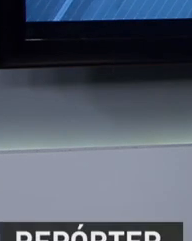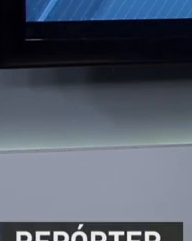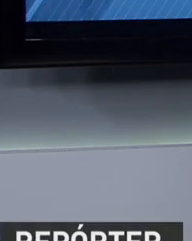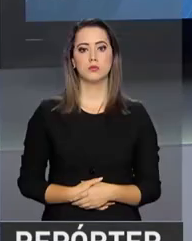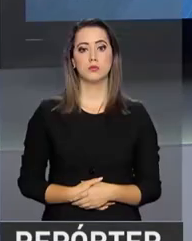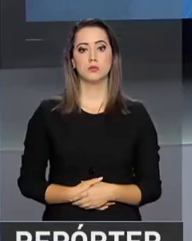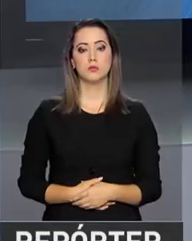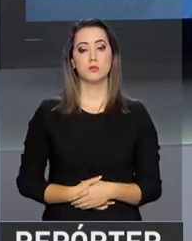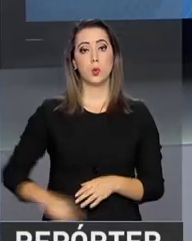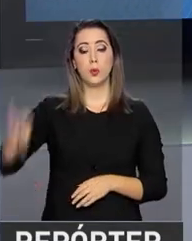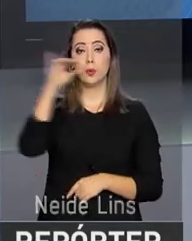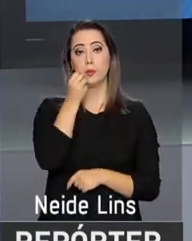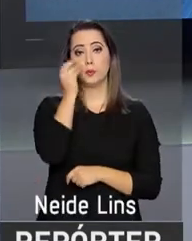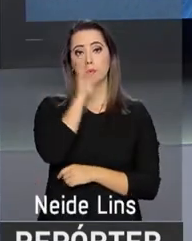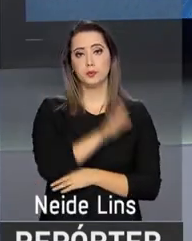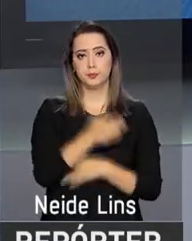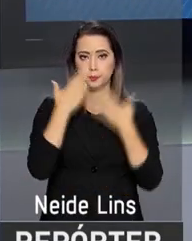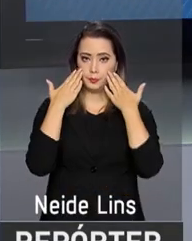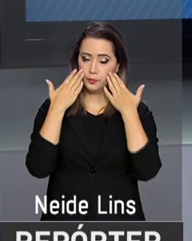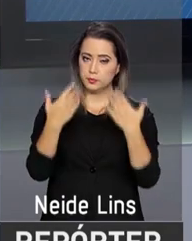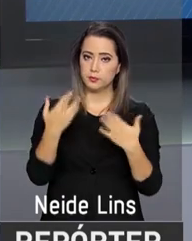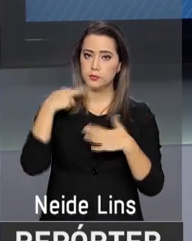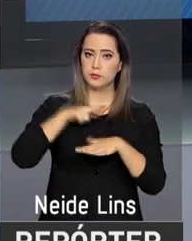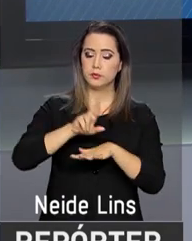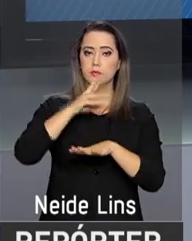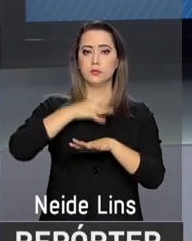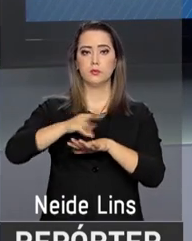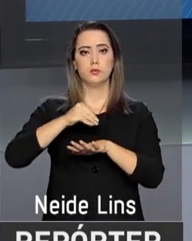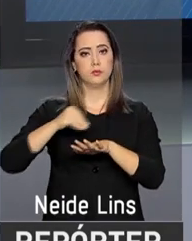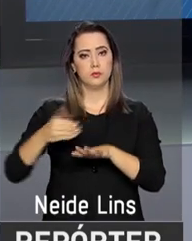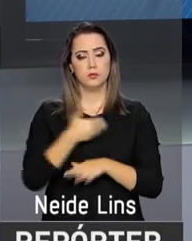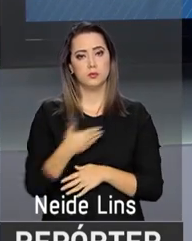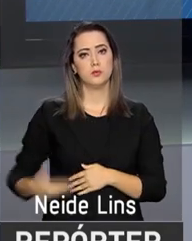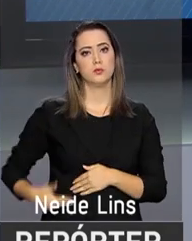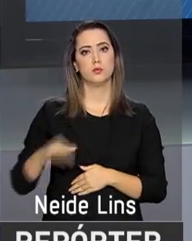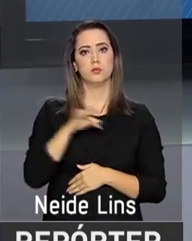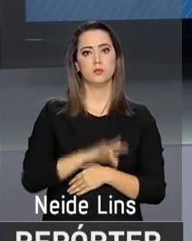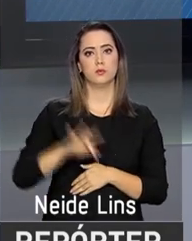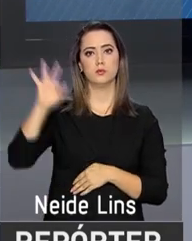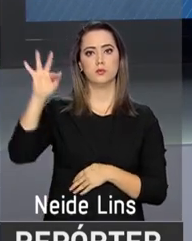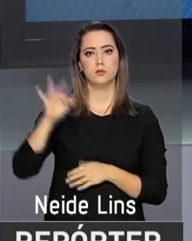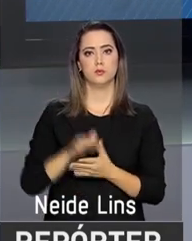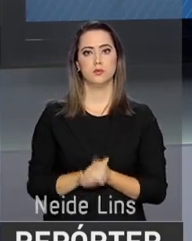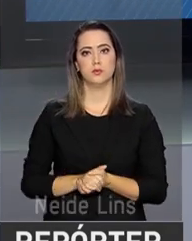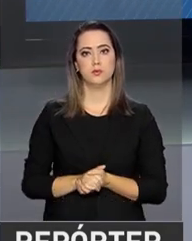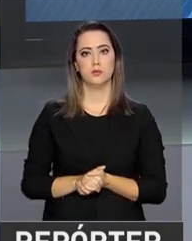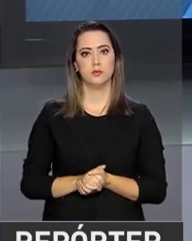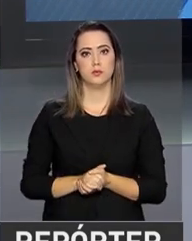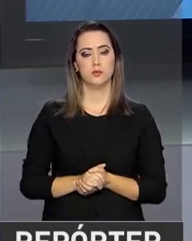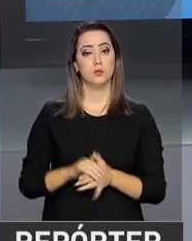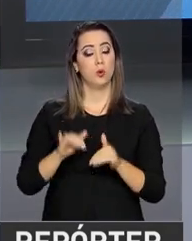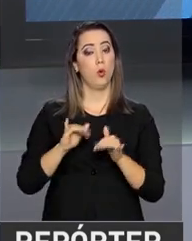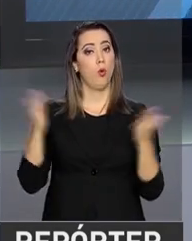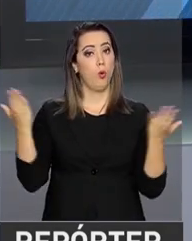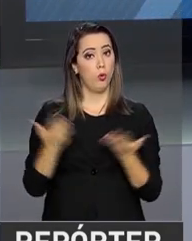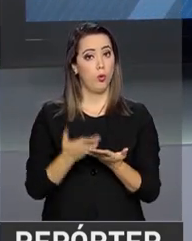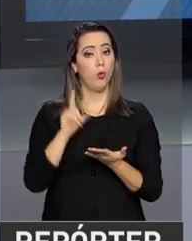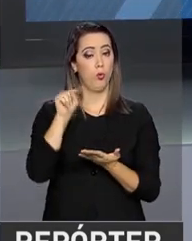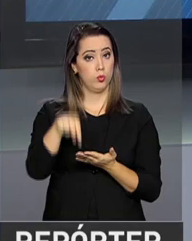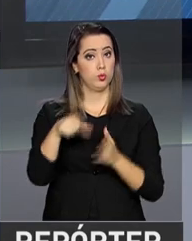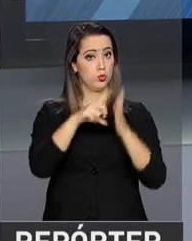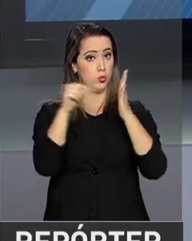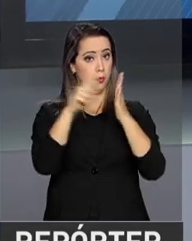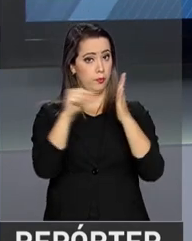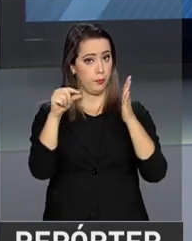olá boa tarde estamos de volta com o repórter nbr e as notícias do governo federal será lançado daqui a pouquinho